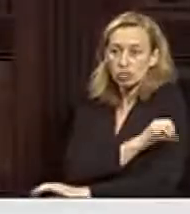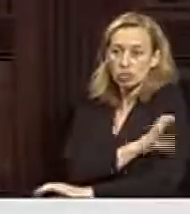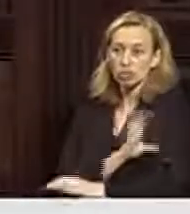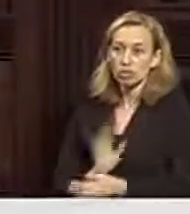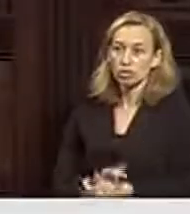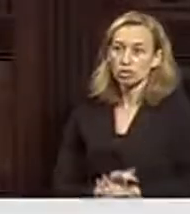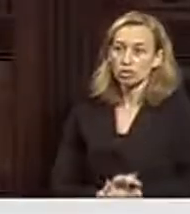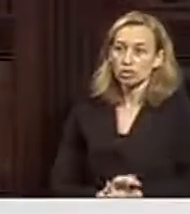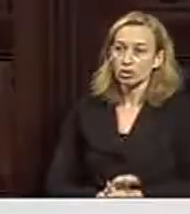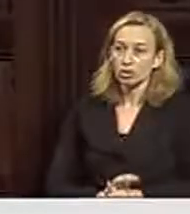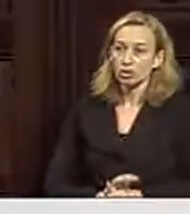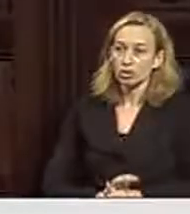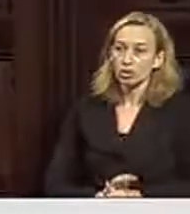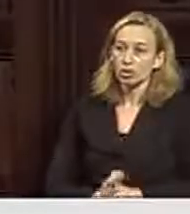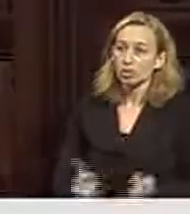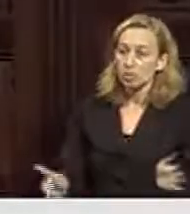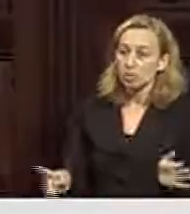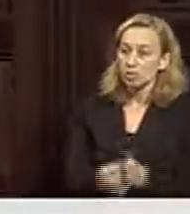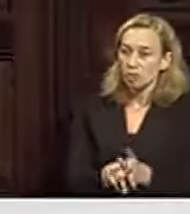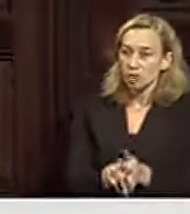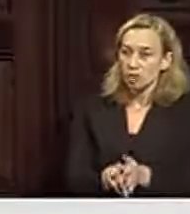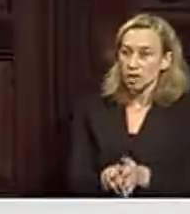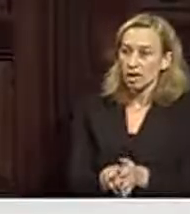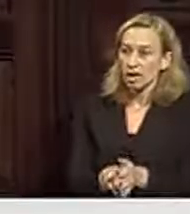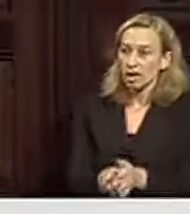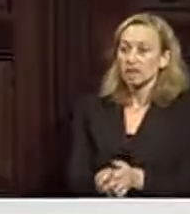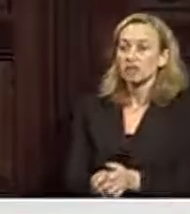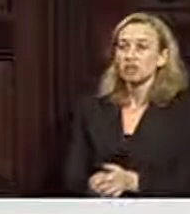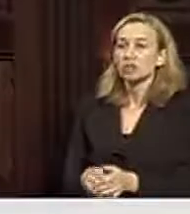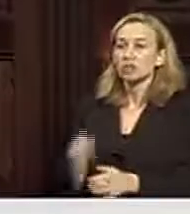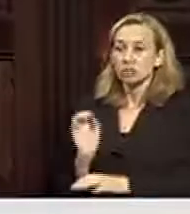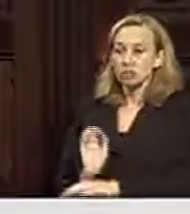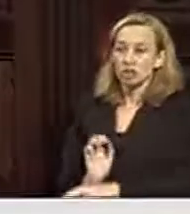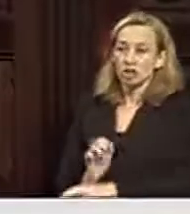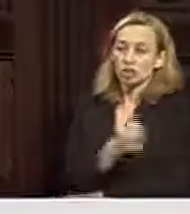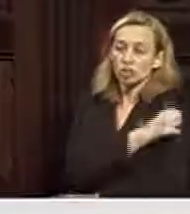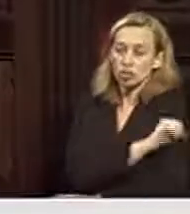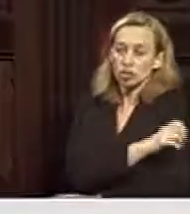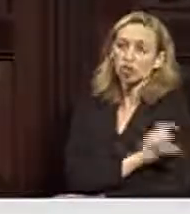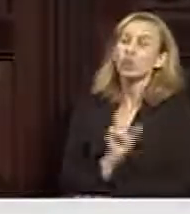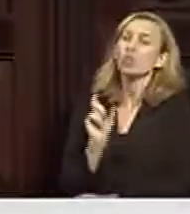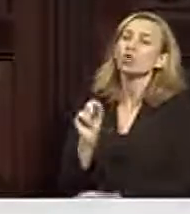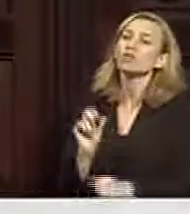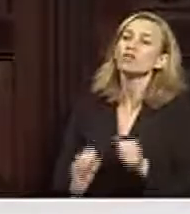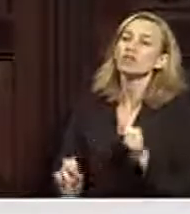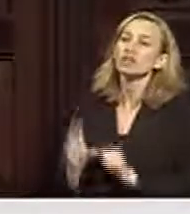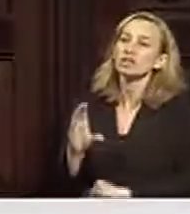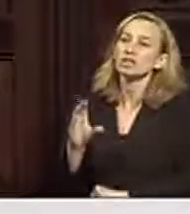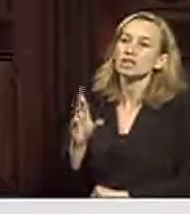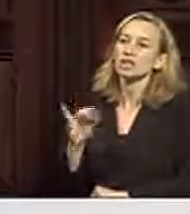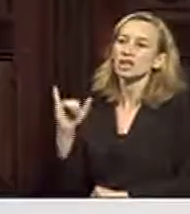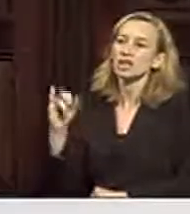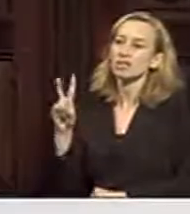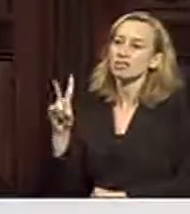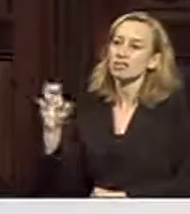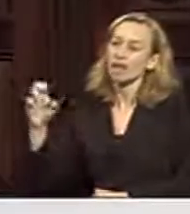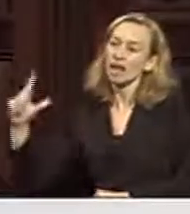Futuro é de propriedade do Carioca. E o que fez Crivella?